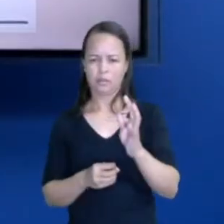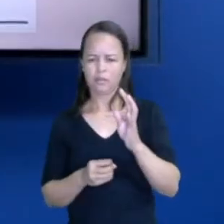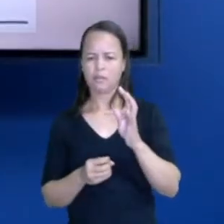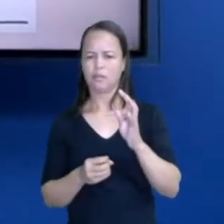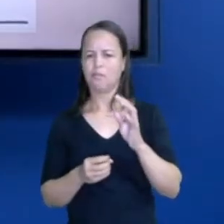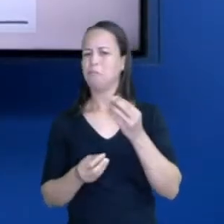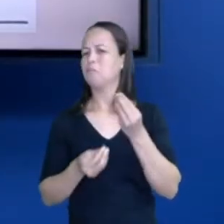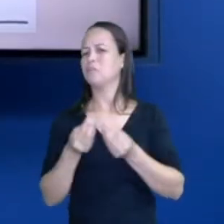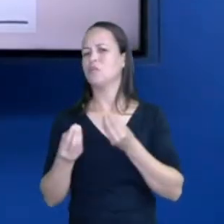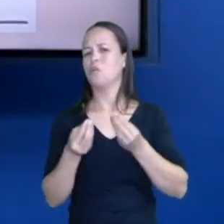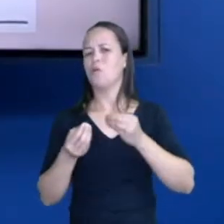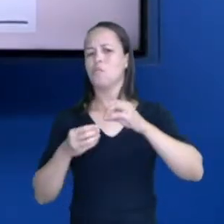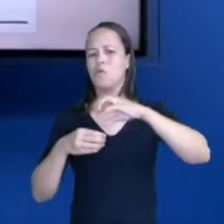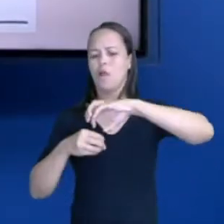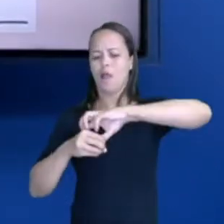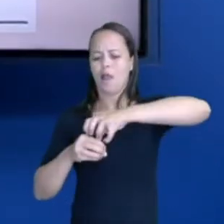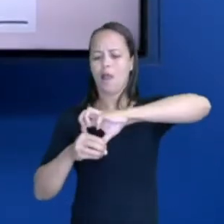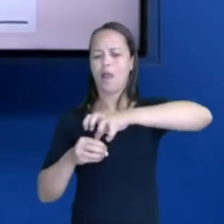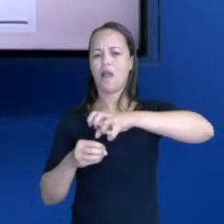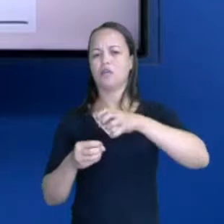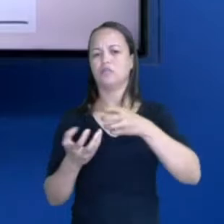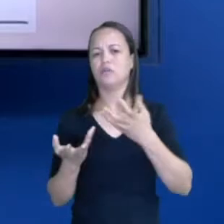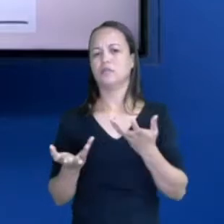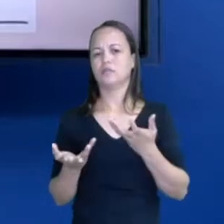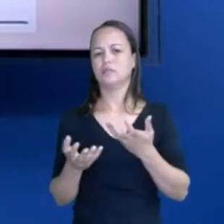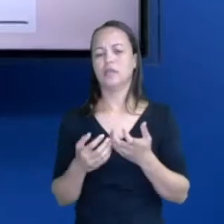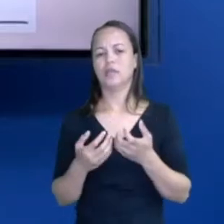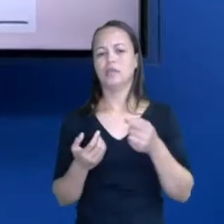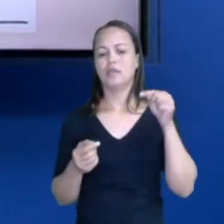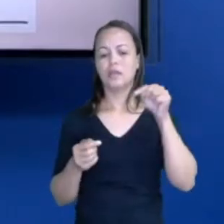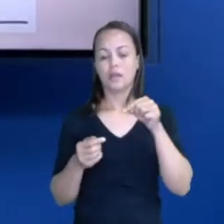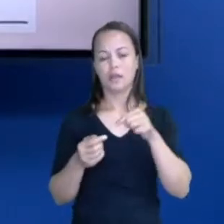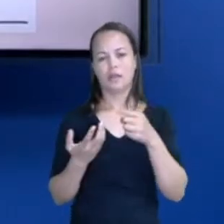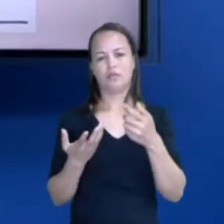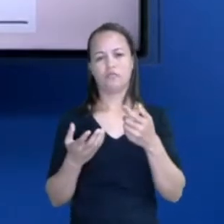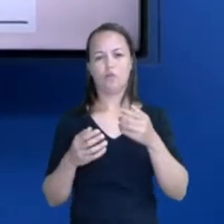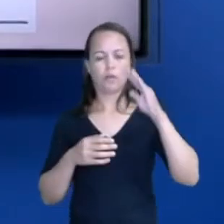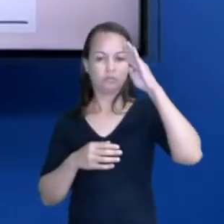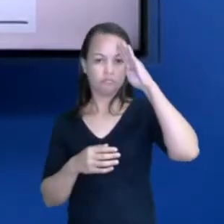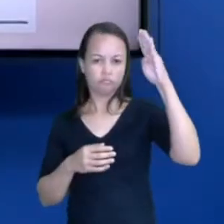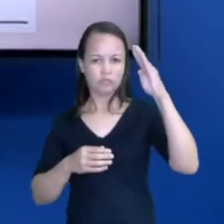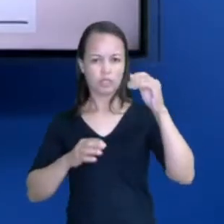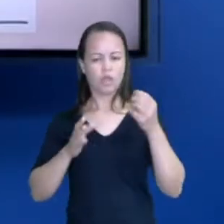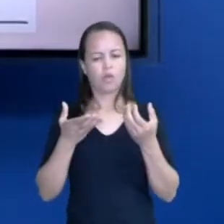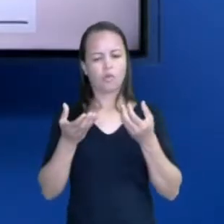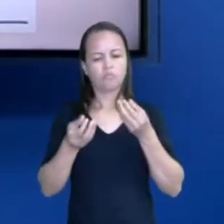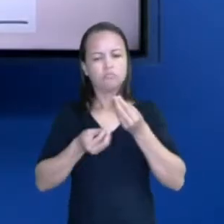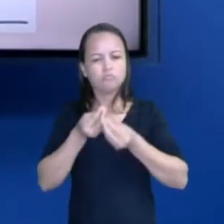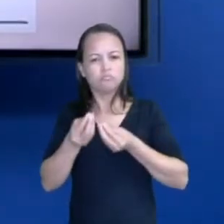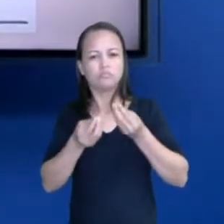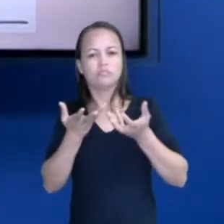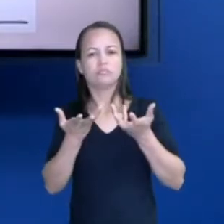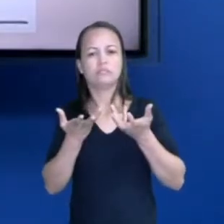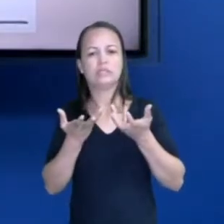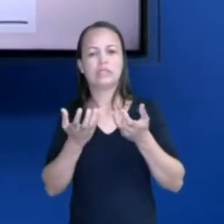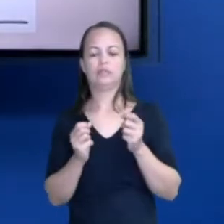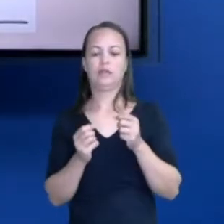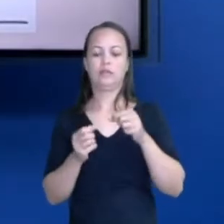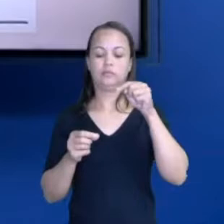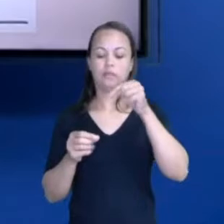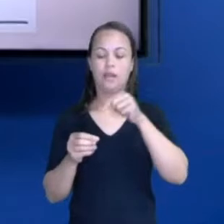plástico, vocês devem relembrar que ela é formada, um dos principais constituintes da garrafinha de